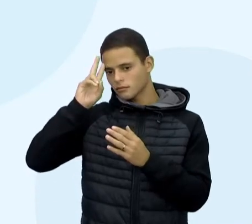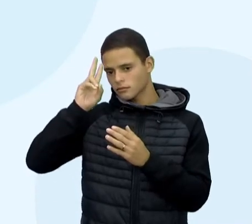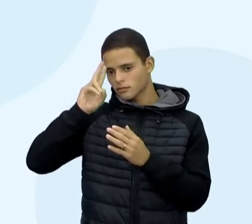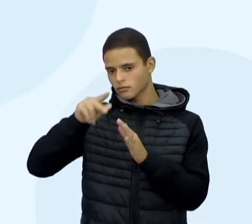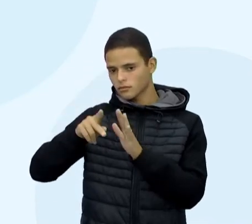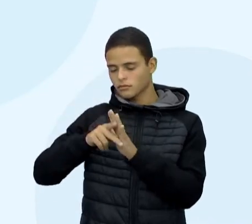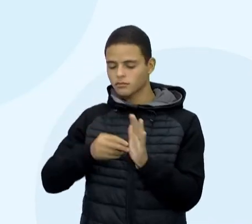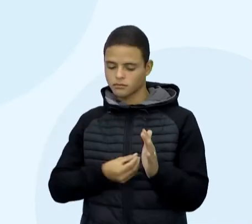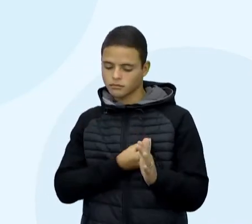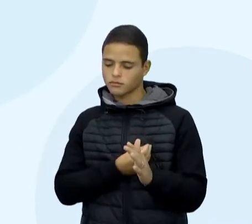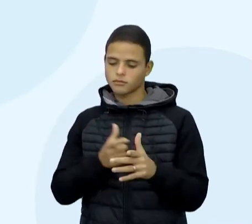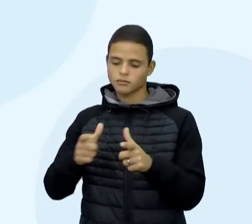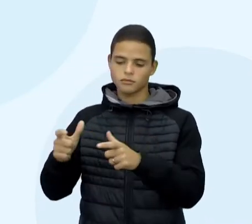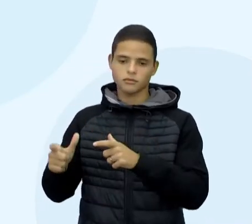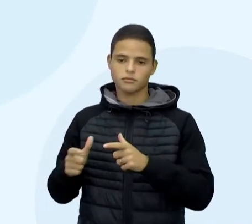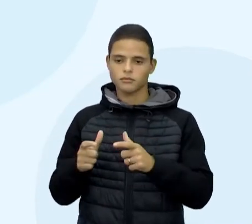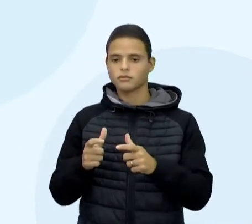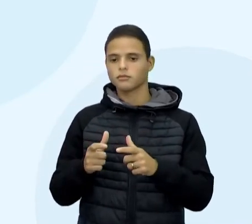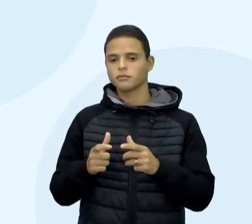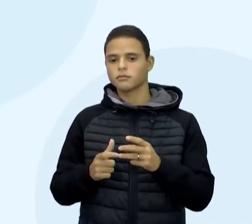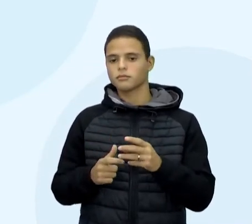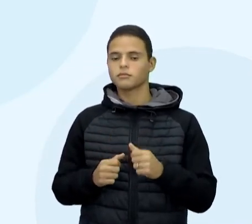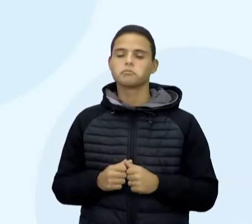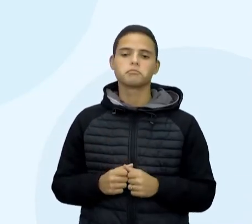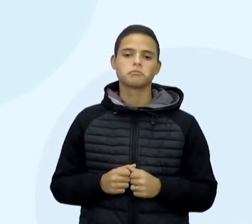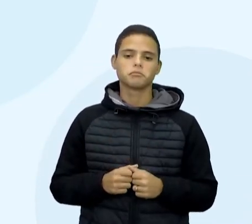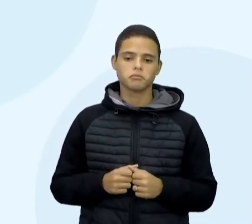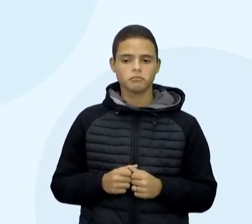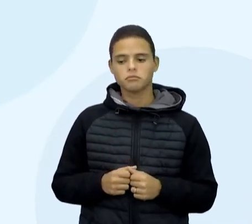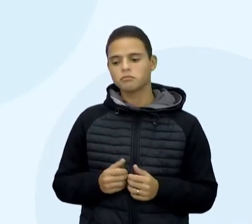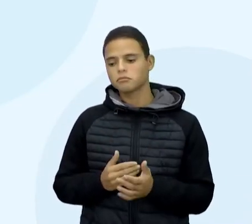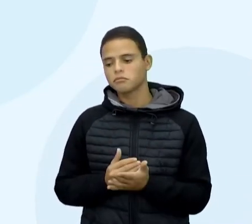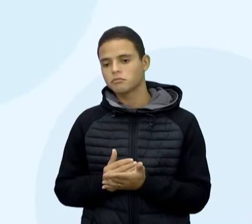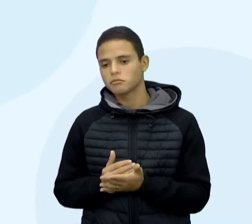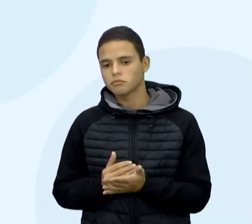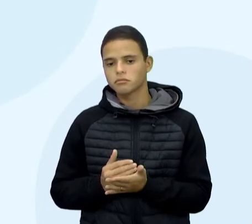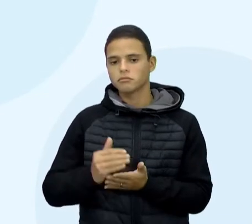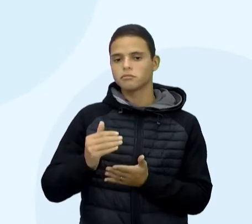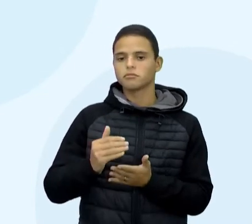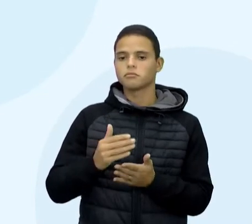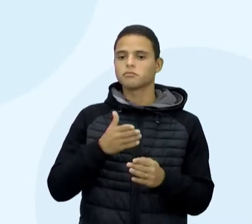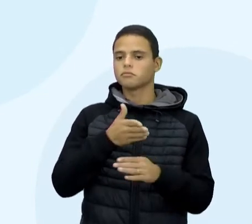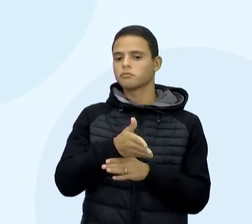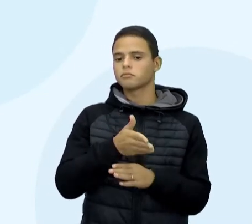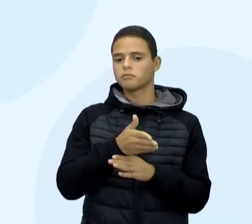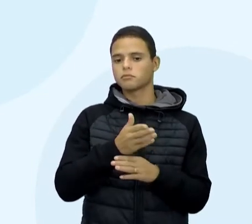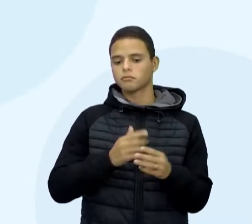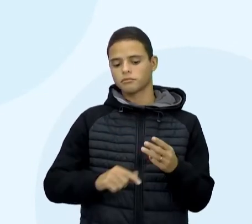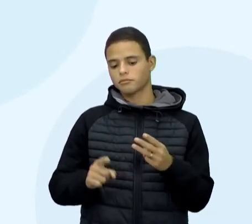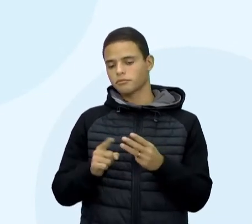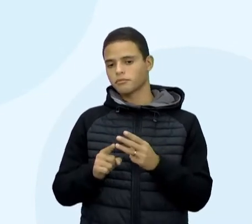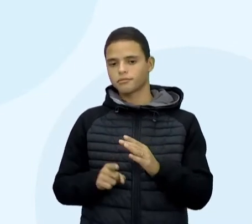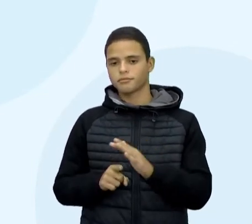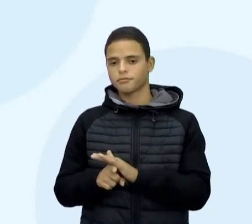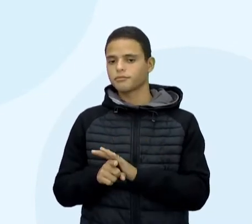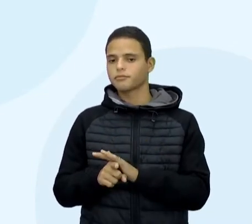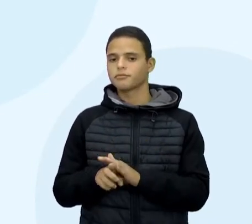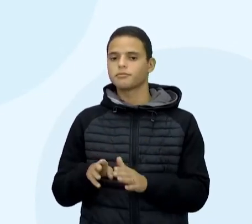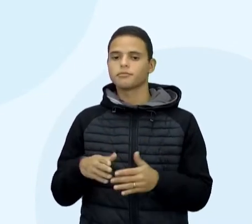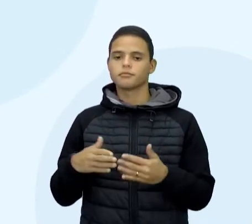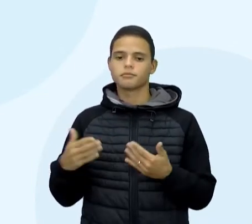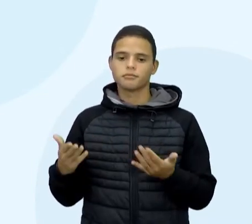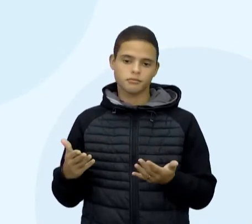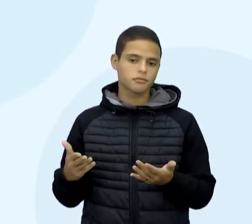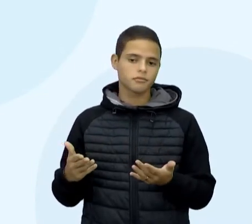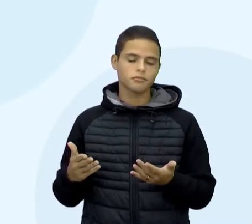de ocupação da região estudada? Quando essa região começou a ser habitada? Pergunta 3. Quais